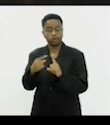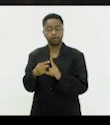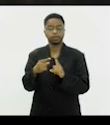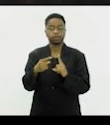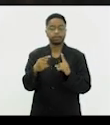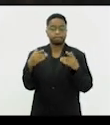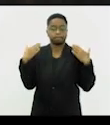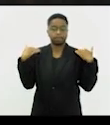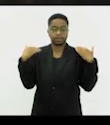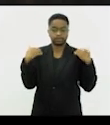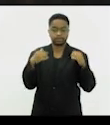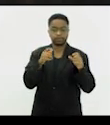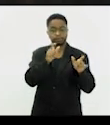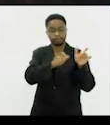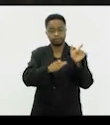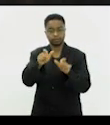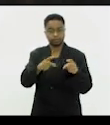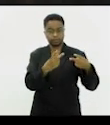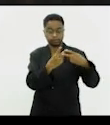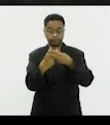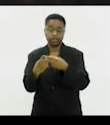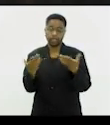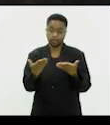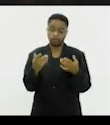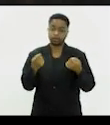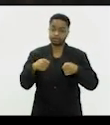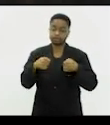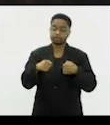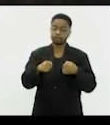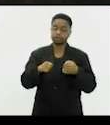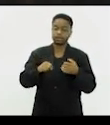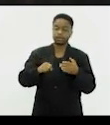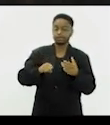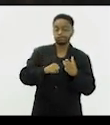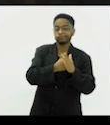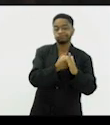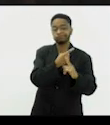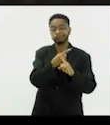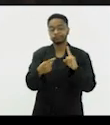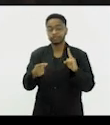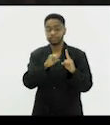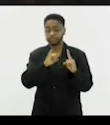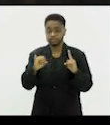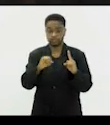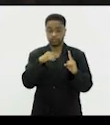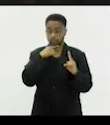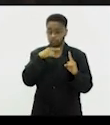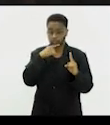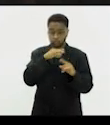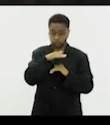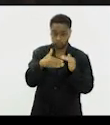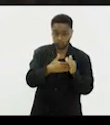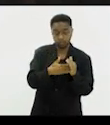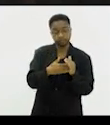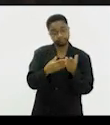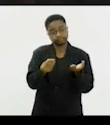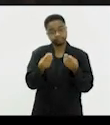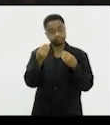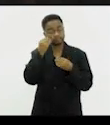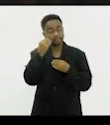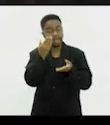Nacional. Vai ter que vetar, se não vetar totalmente, vai ter que vetar parcialmente para atender,